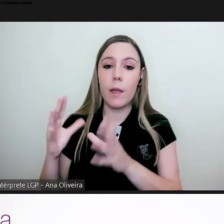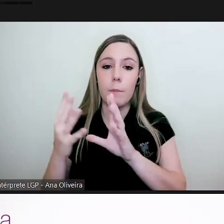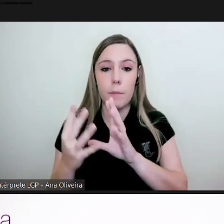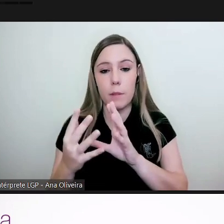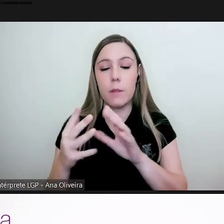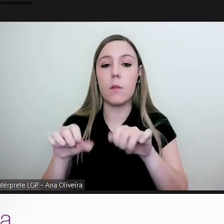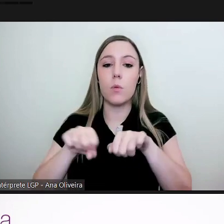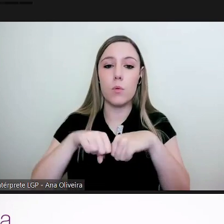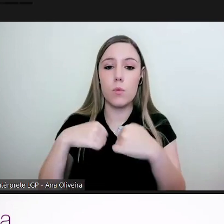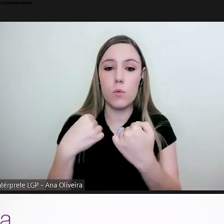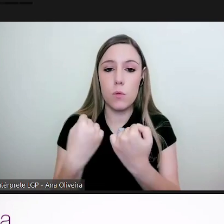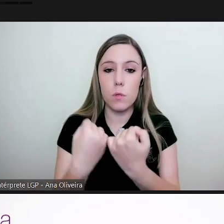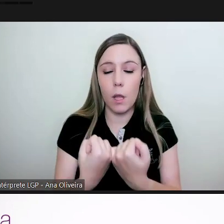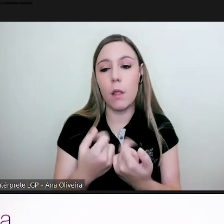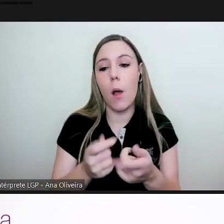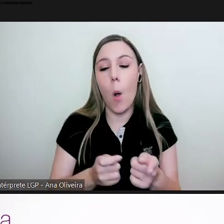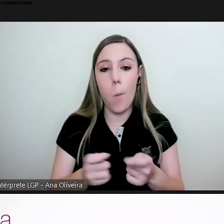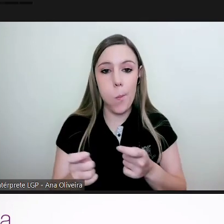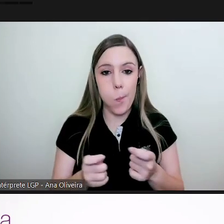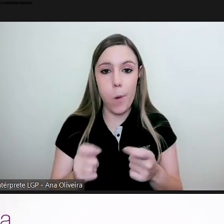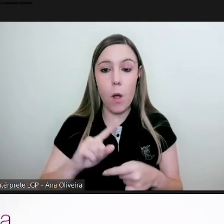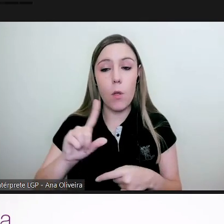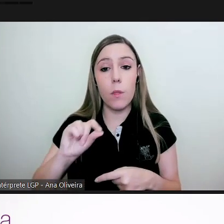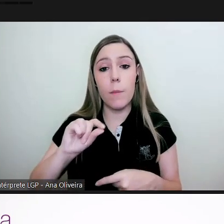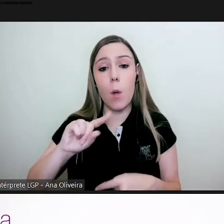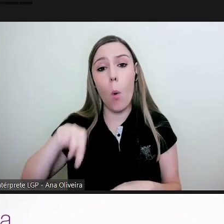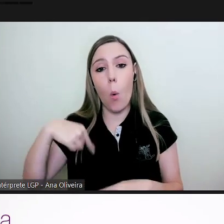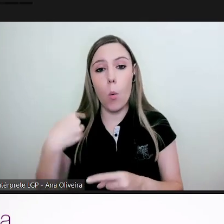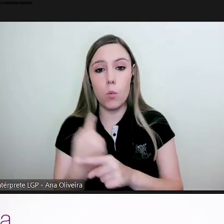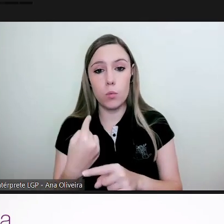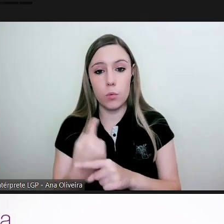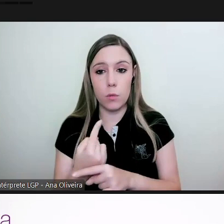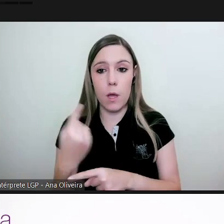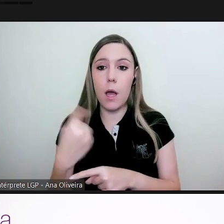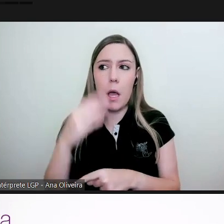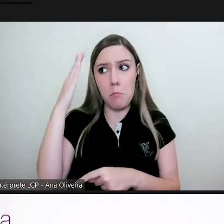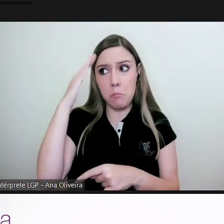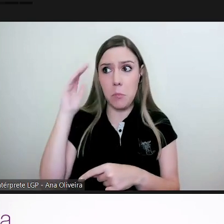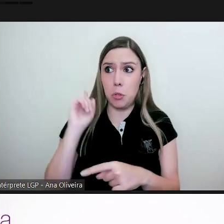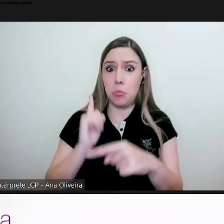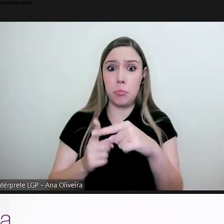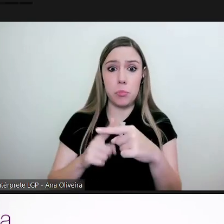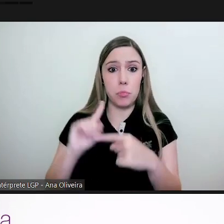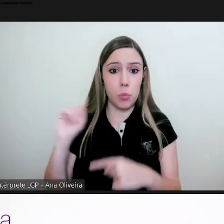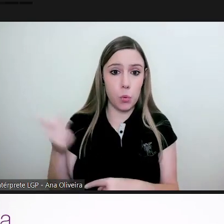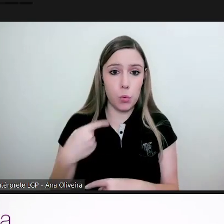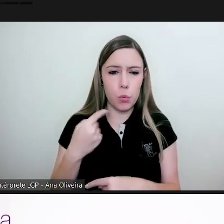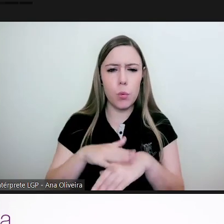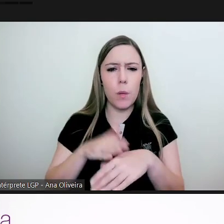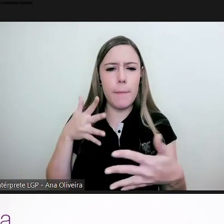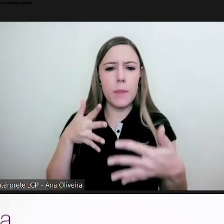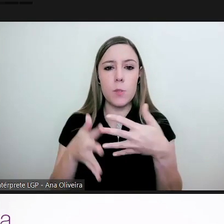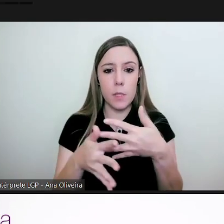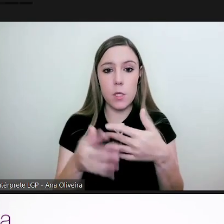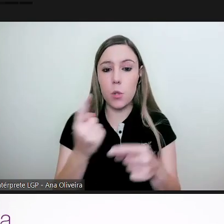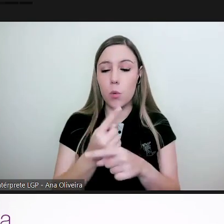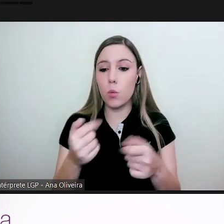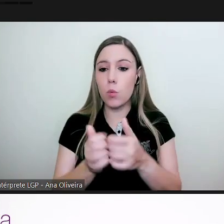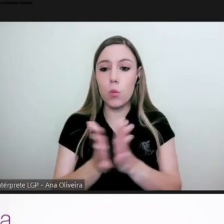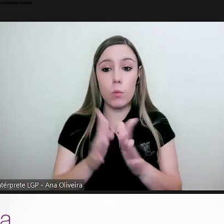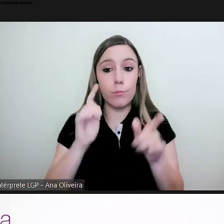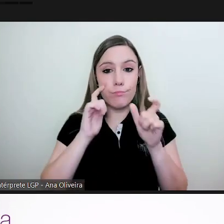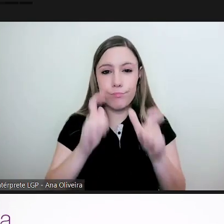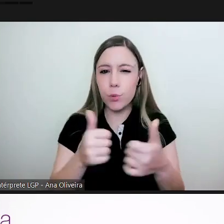de governance. Depois, há uma outra coisa que também resulta daqui e penso que é positivo para todos, é a transparência. Porque tudo isto é monitorizado, tudo